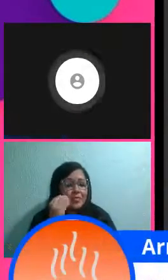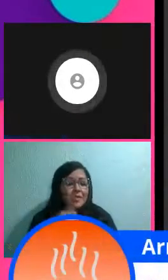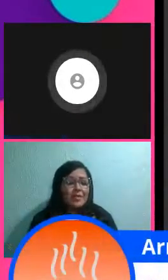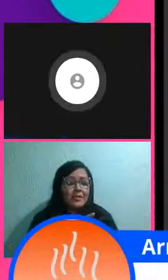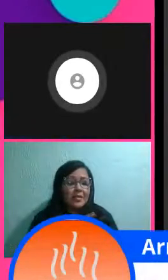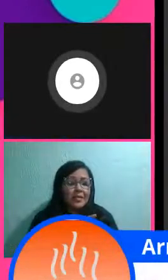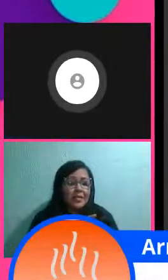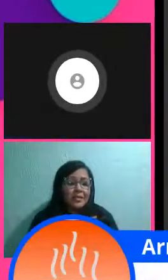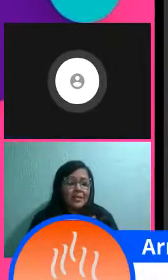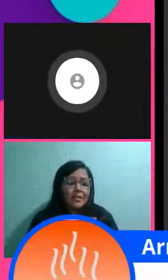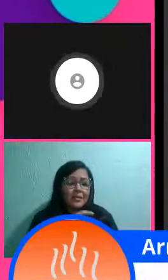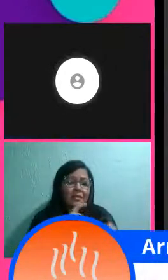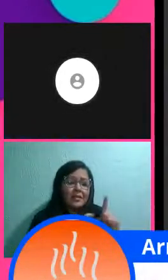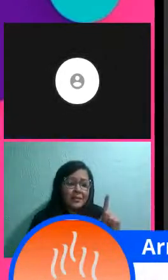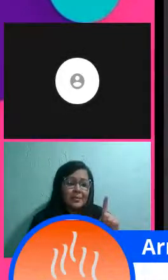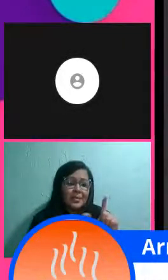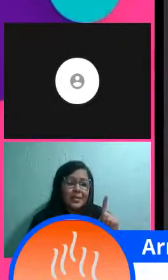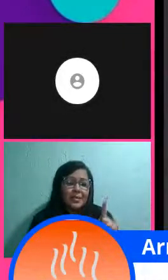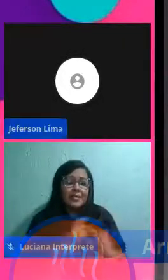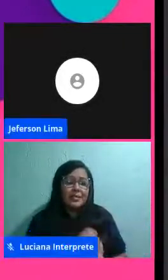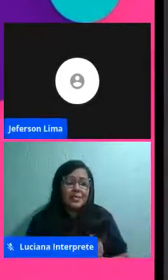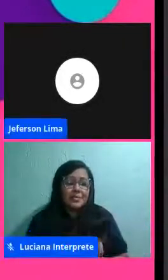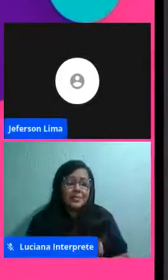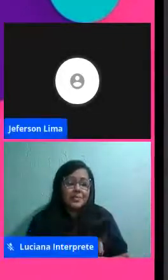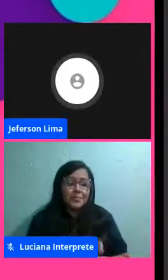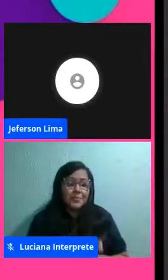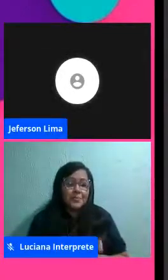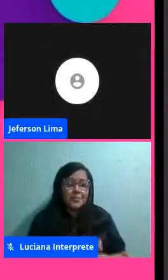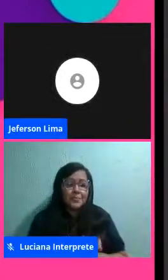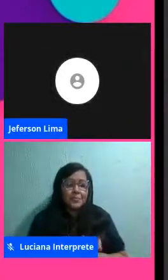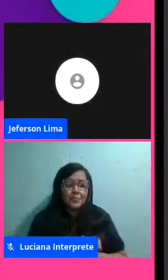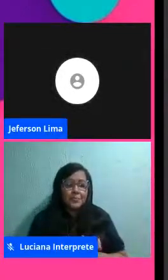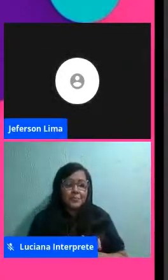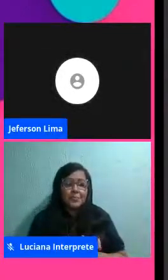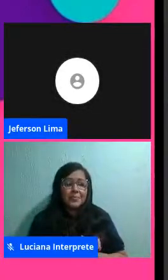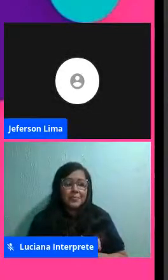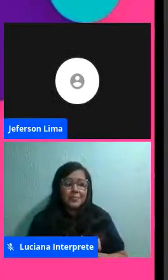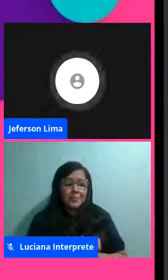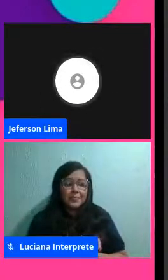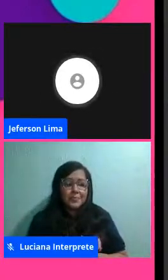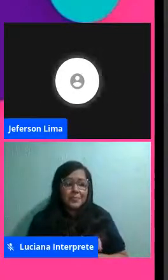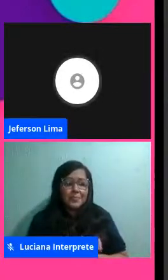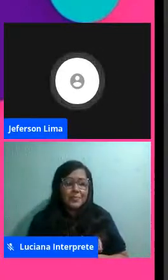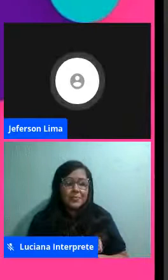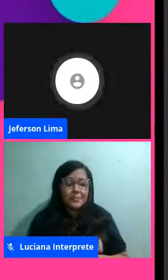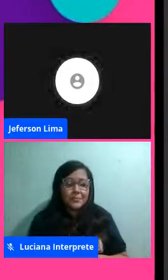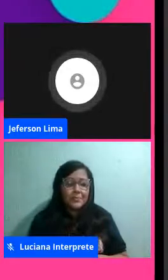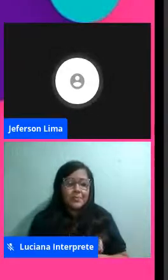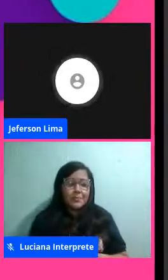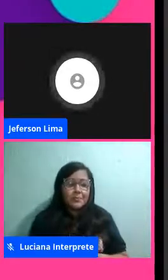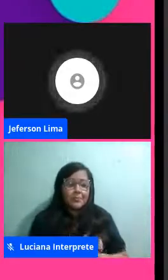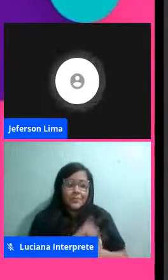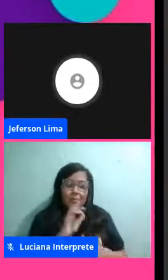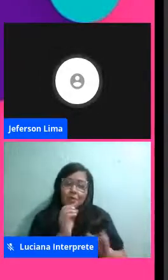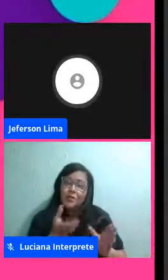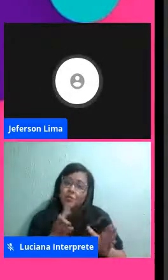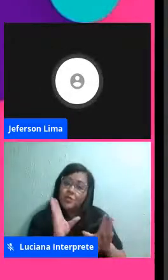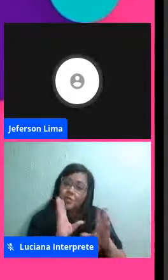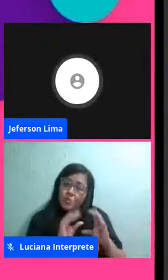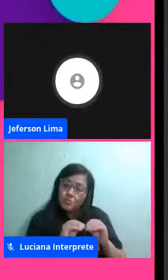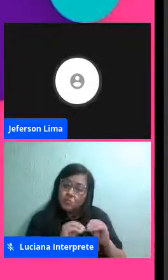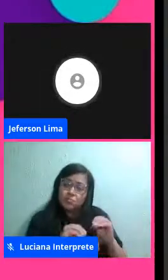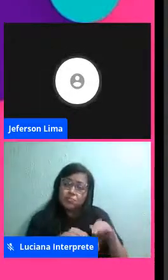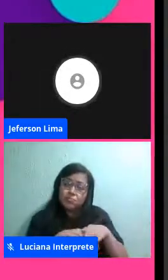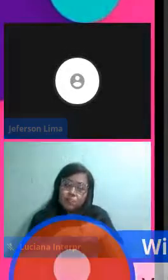Eu vou agora aqui só. Deixa eu ocultar aqui algumas coisas